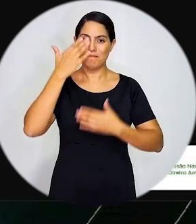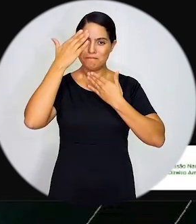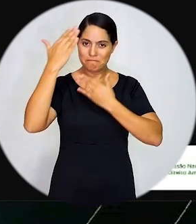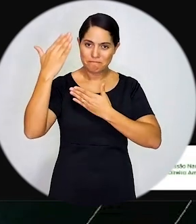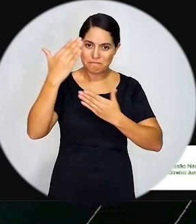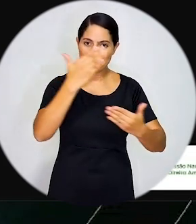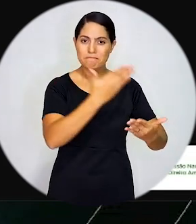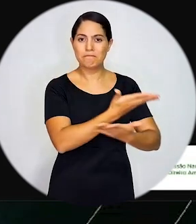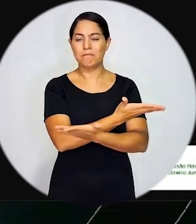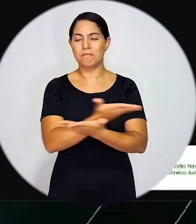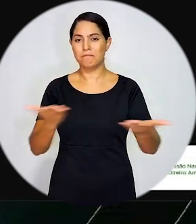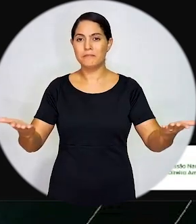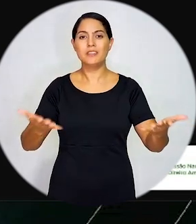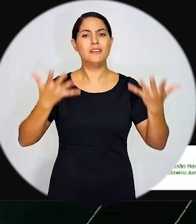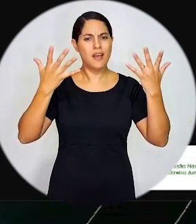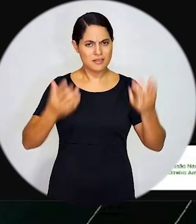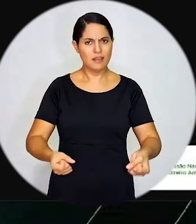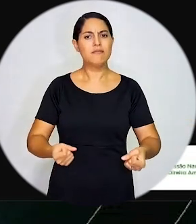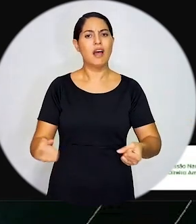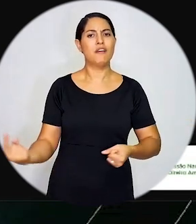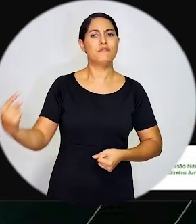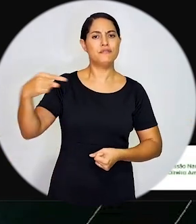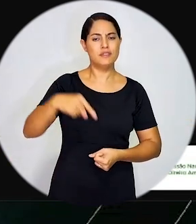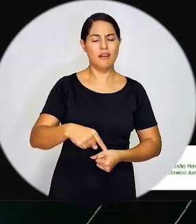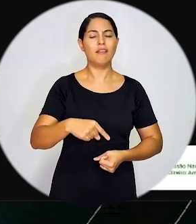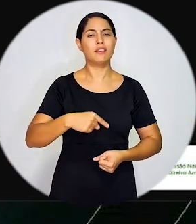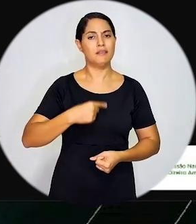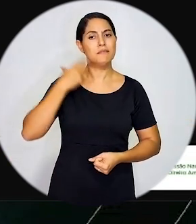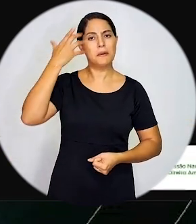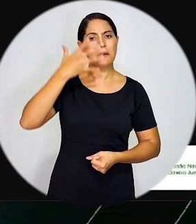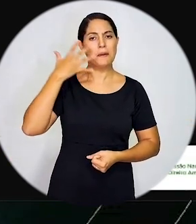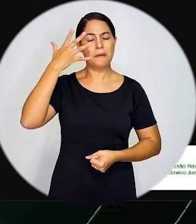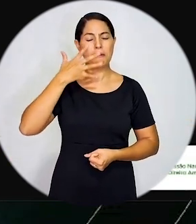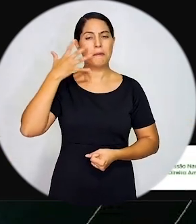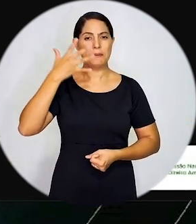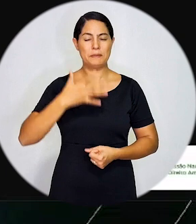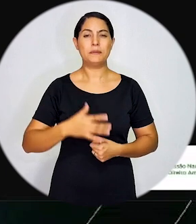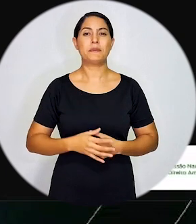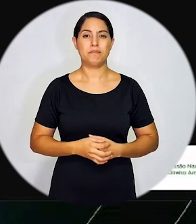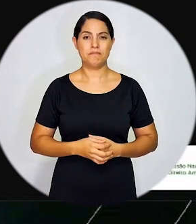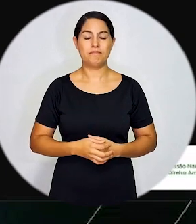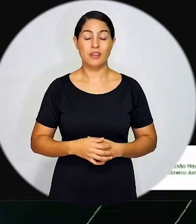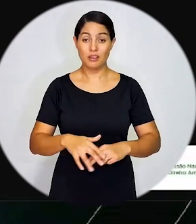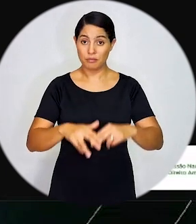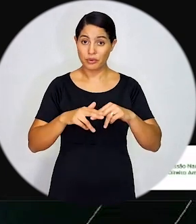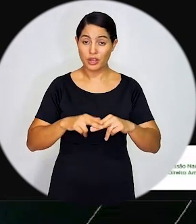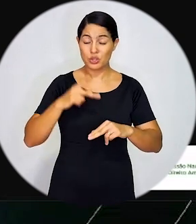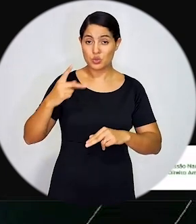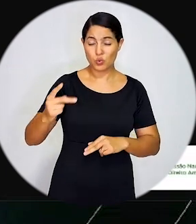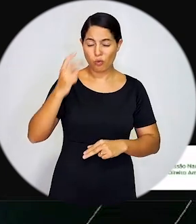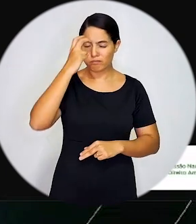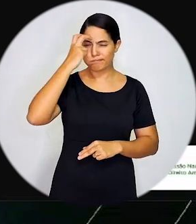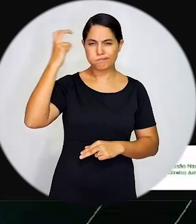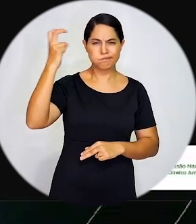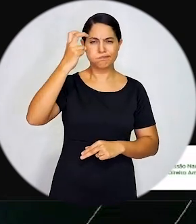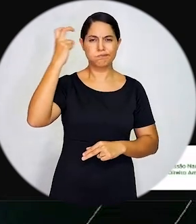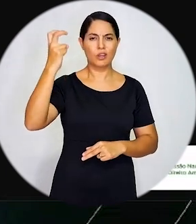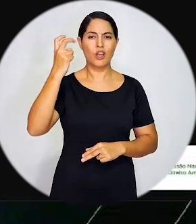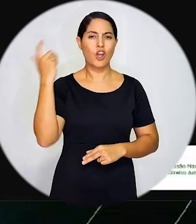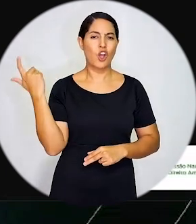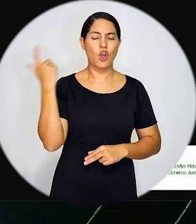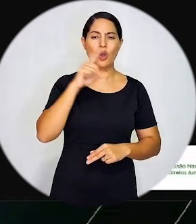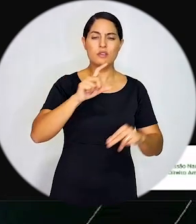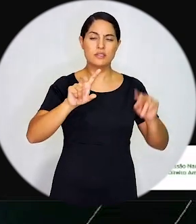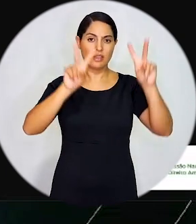e a todas as conferencistas que toparam e aceitaram o convite da Ordem dos Advogados do Brasil para dividir a sua